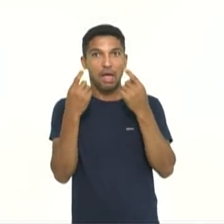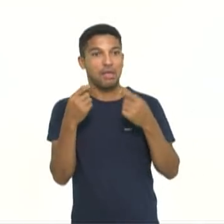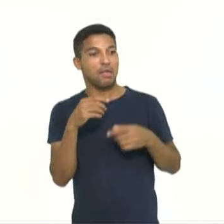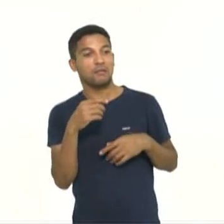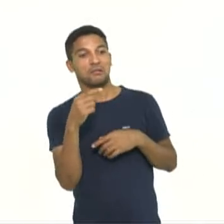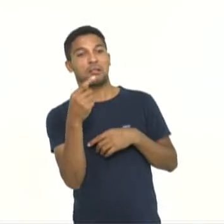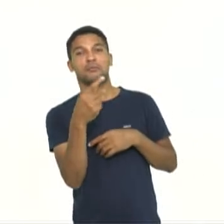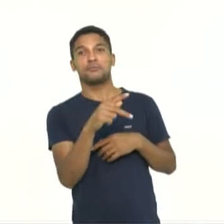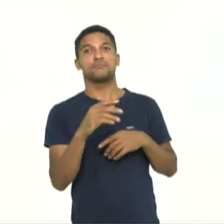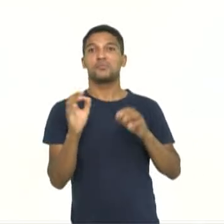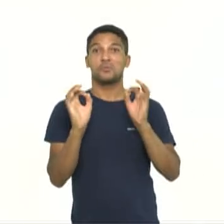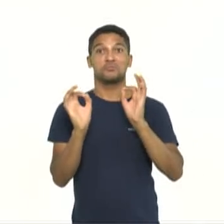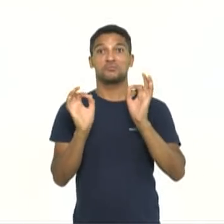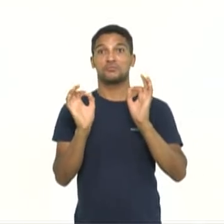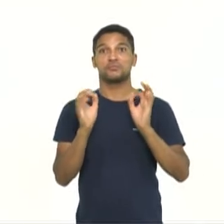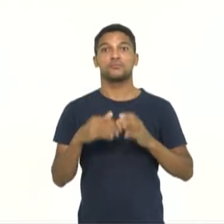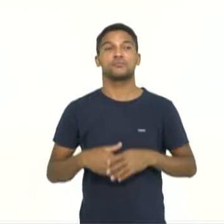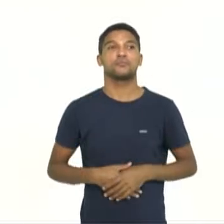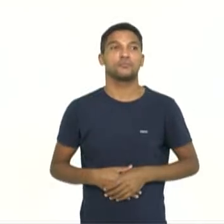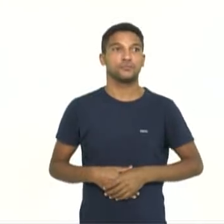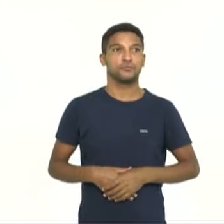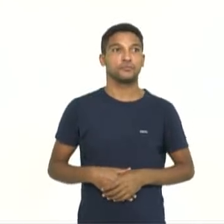Exemplos. Ela ainda mantém seu